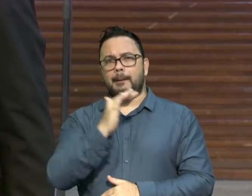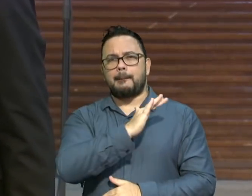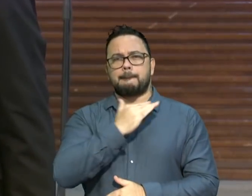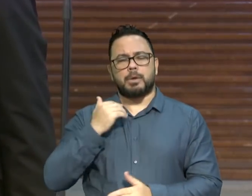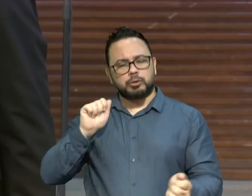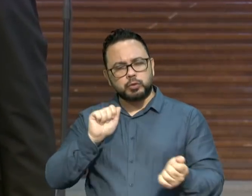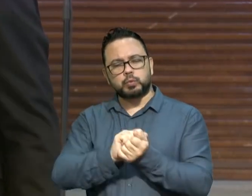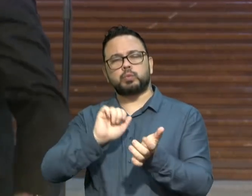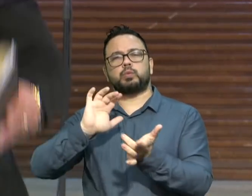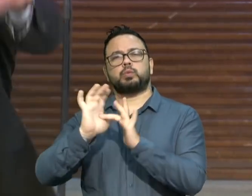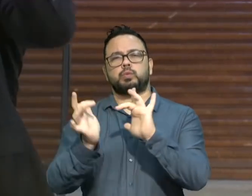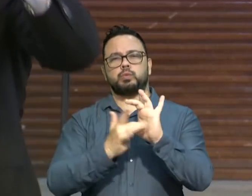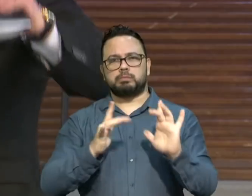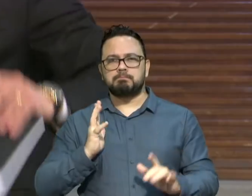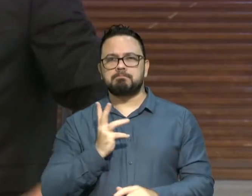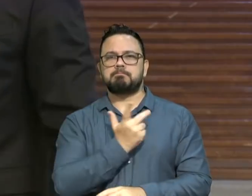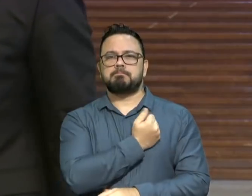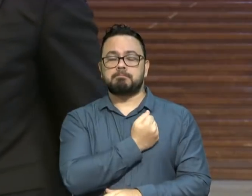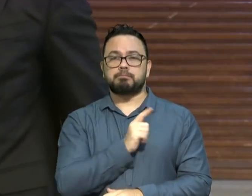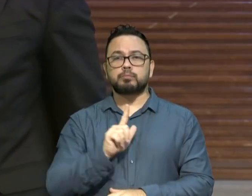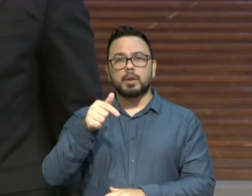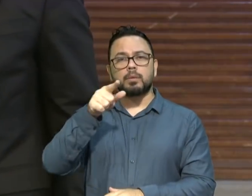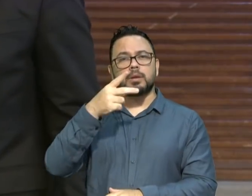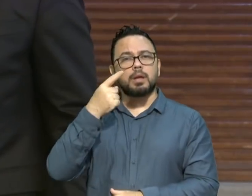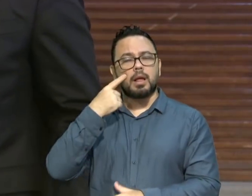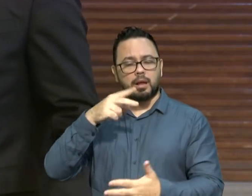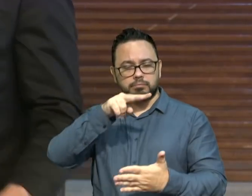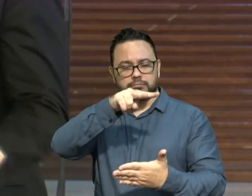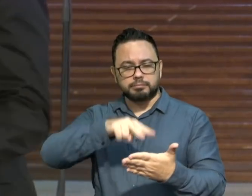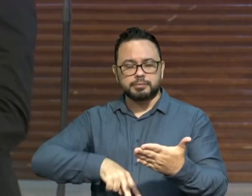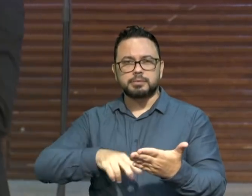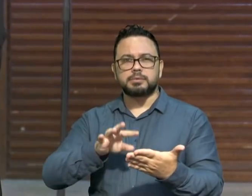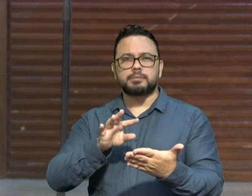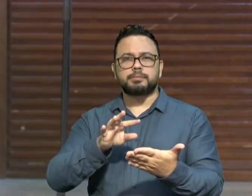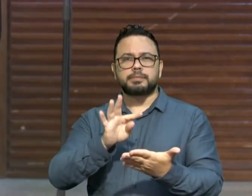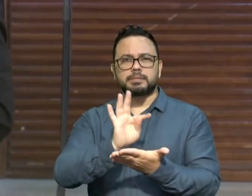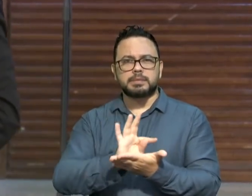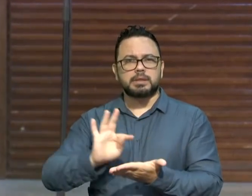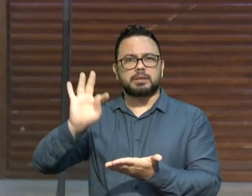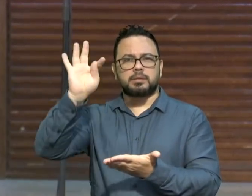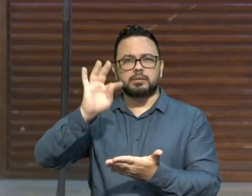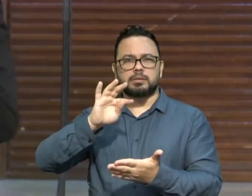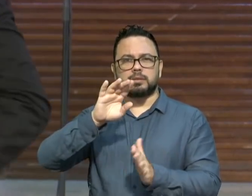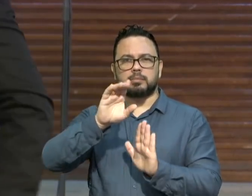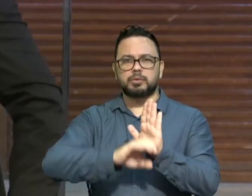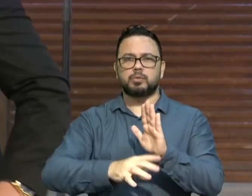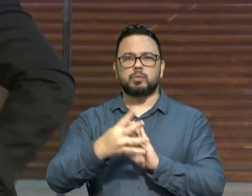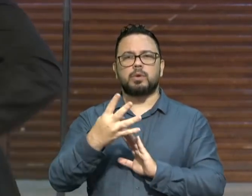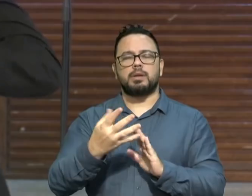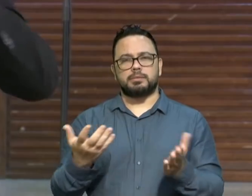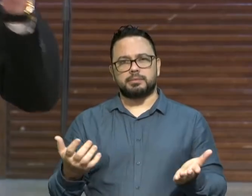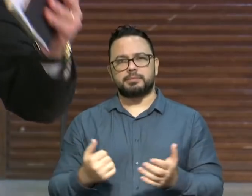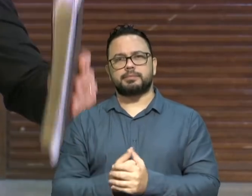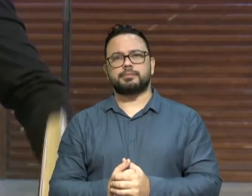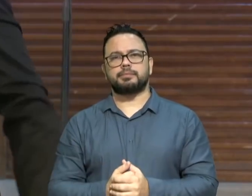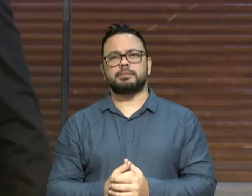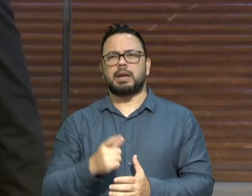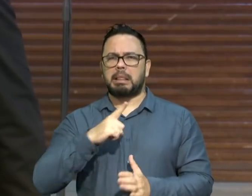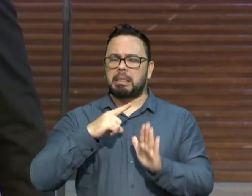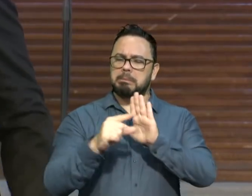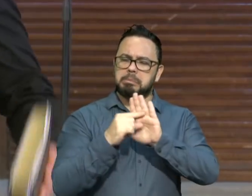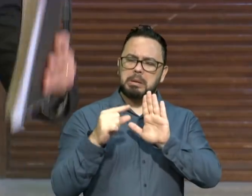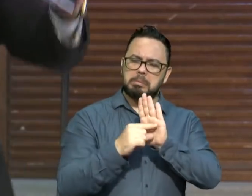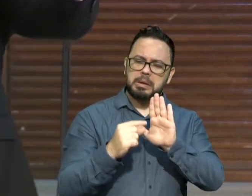em mim daí depois primeira causa de aos Tessalonicenses 4 13 a 17 não deu tempo de ler tantos